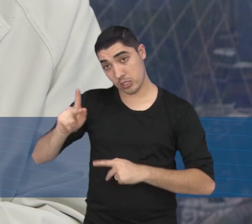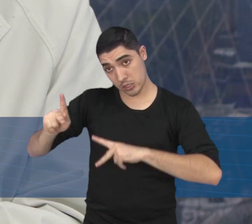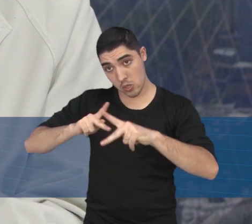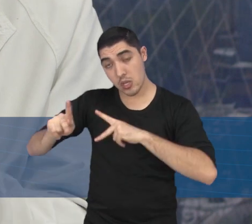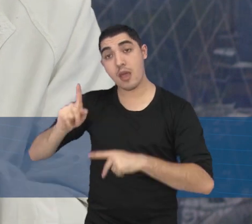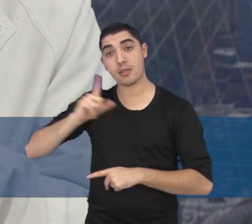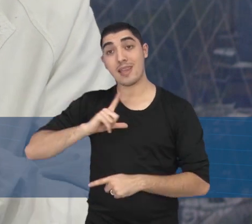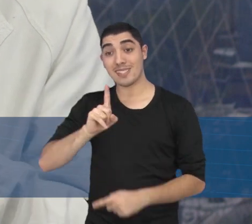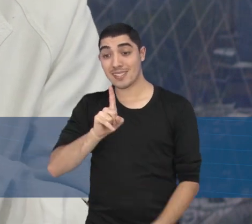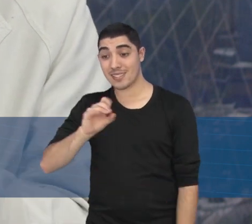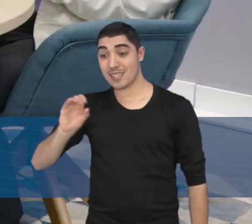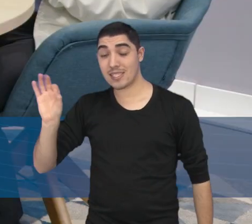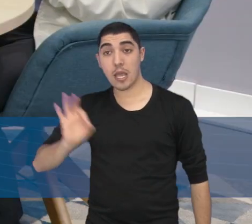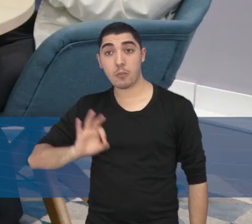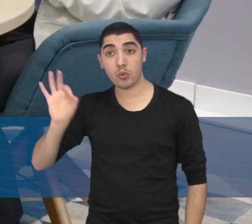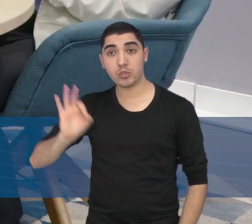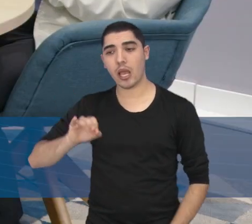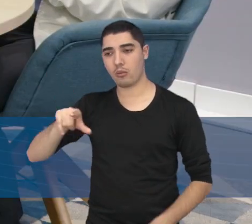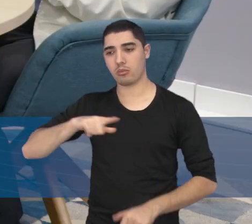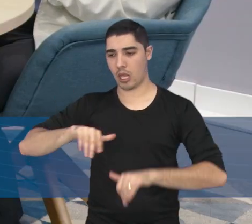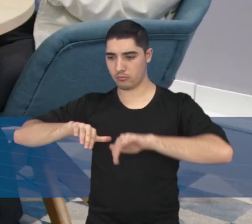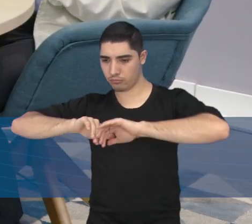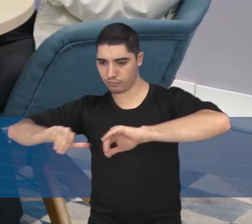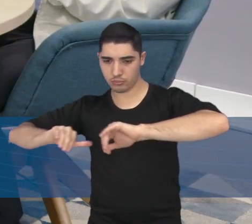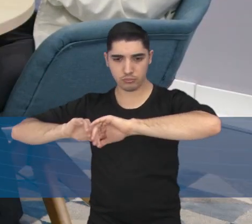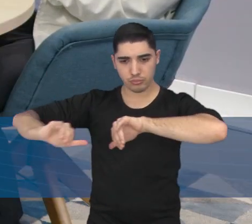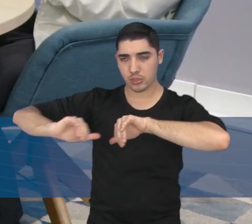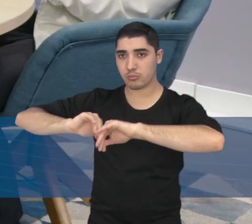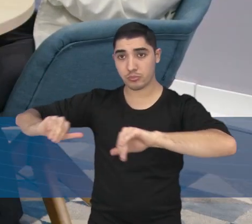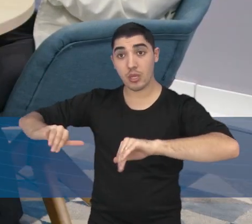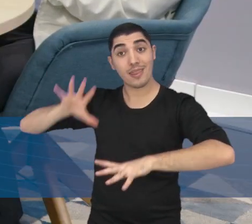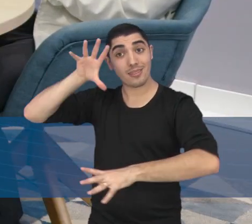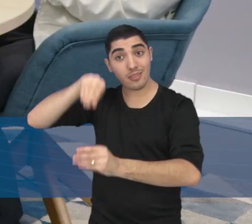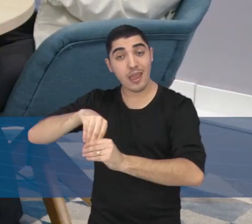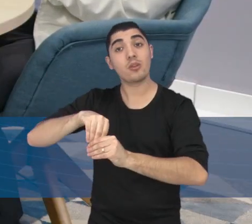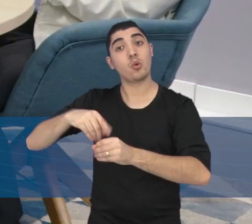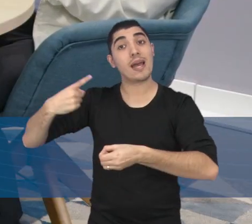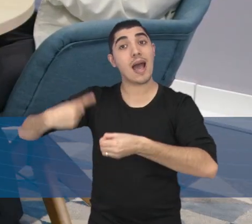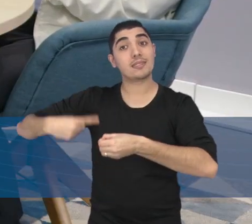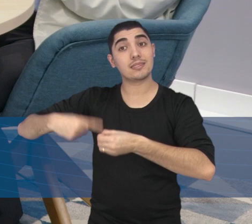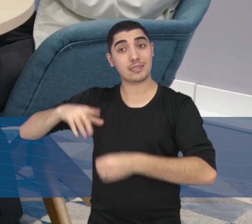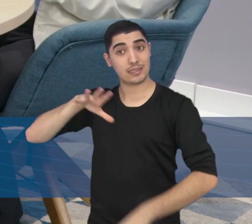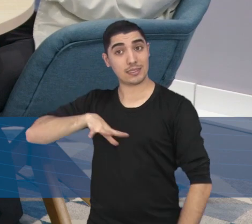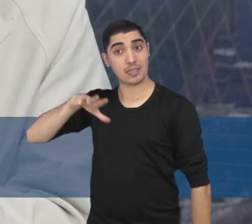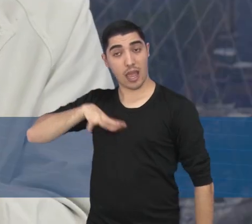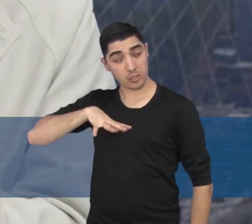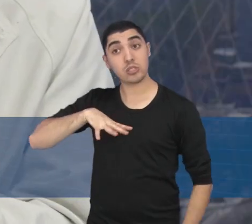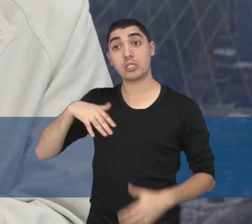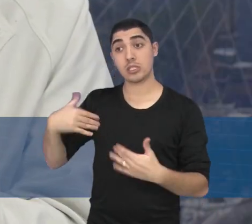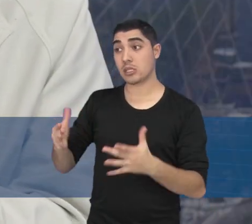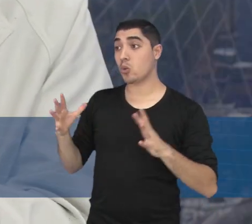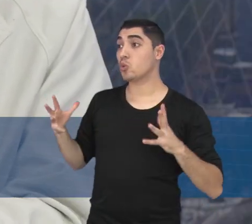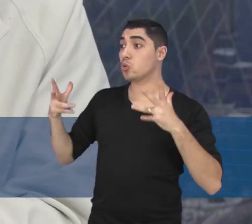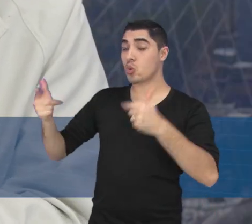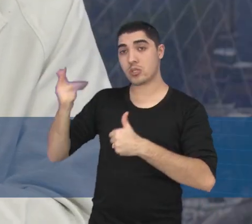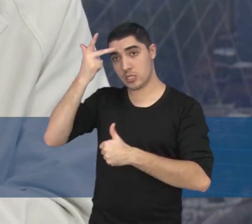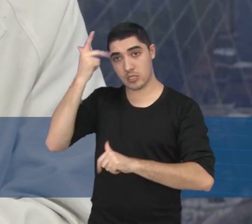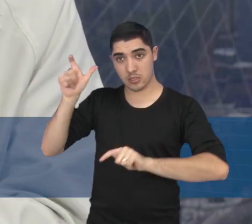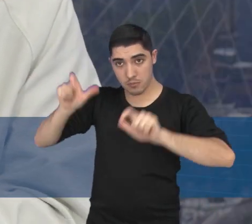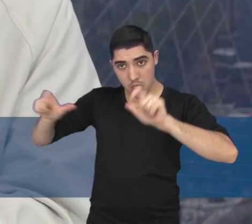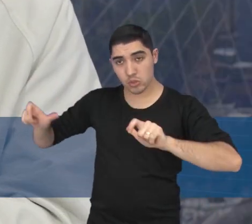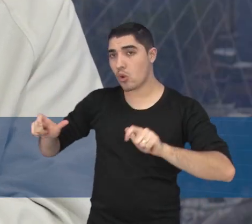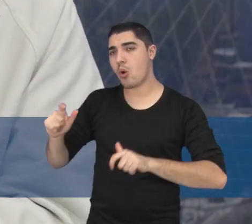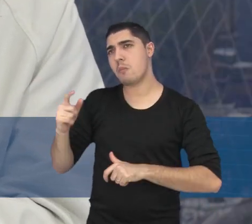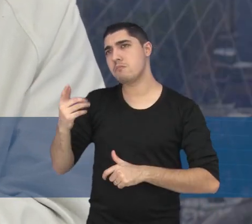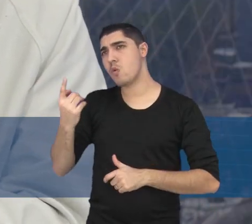seletiva, né, que é para o lixo reciclável, na área urbana. Então, todo munícipe aqui passa pelo